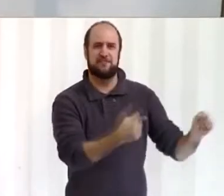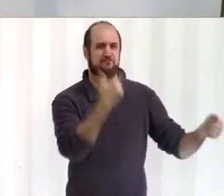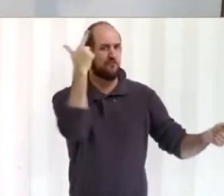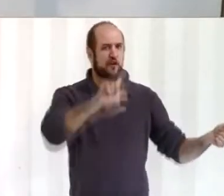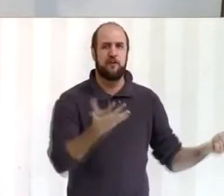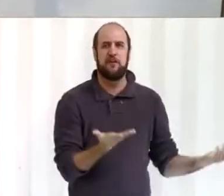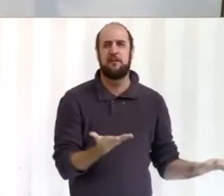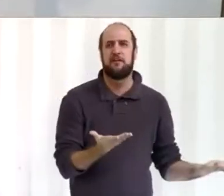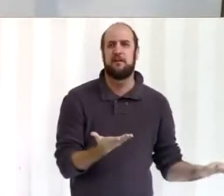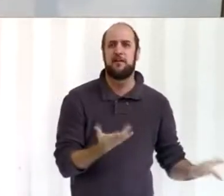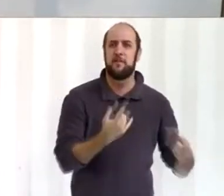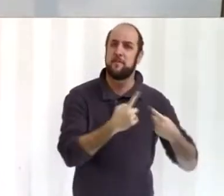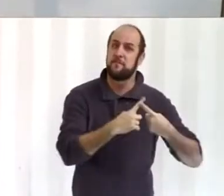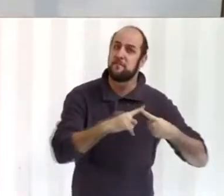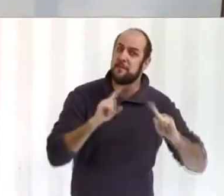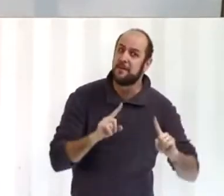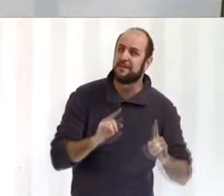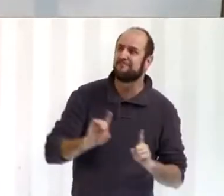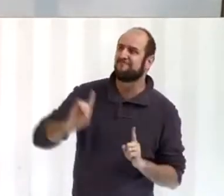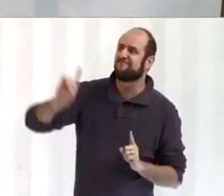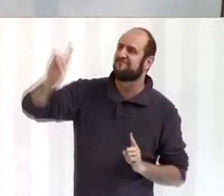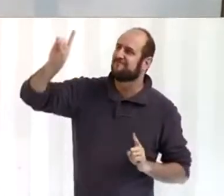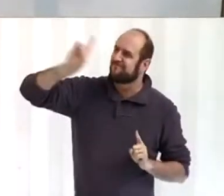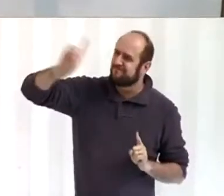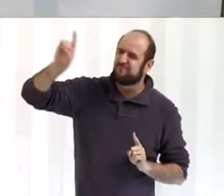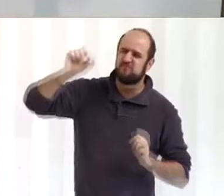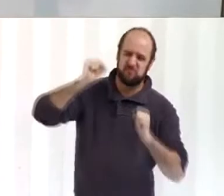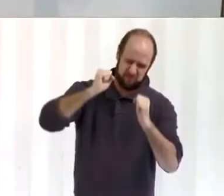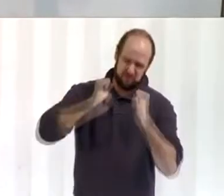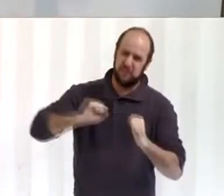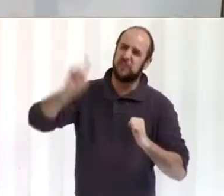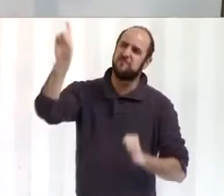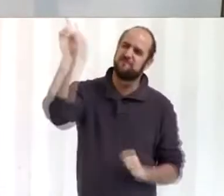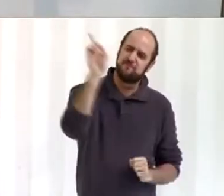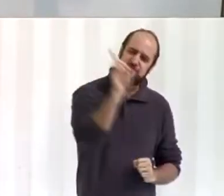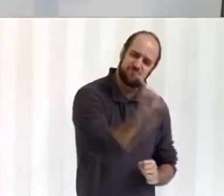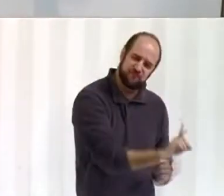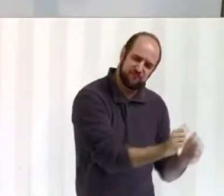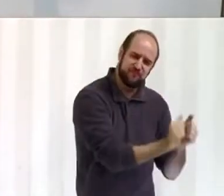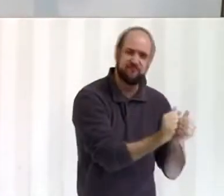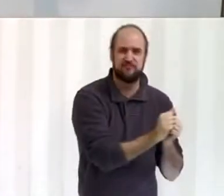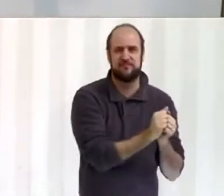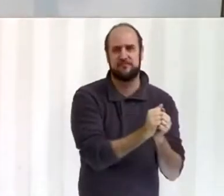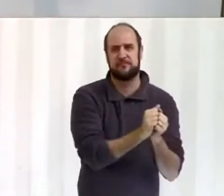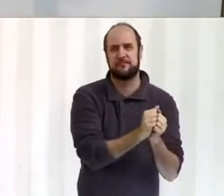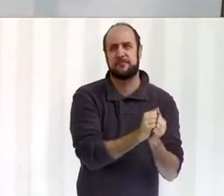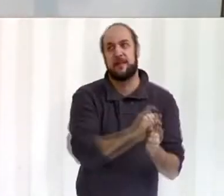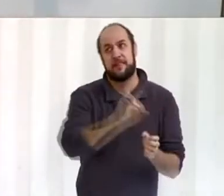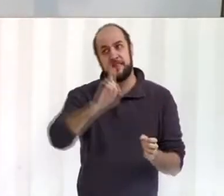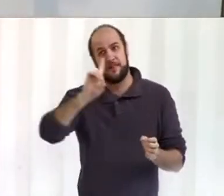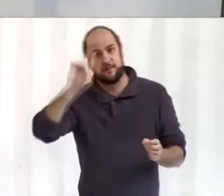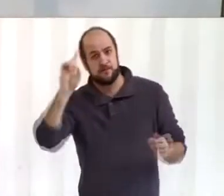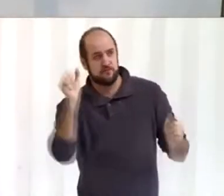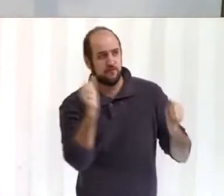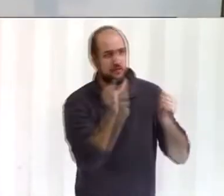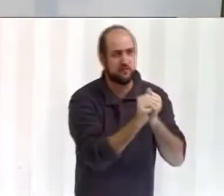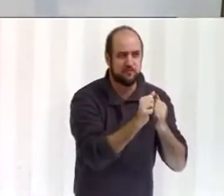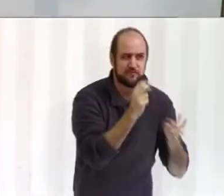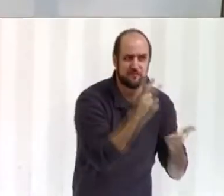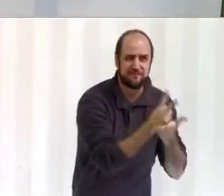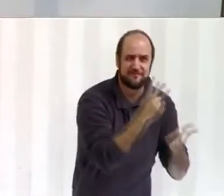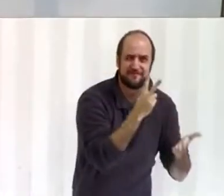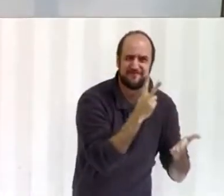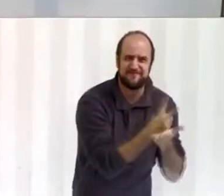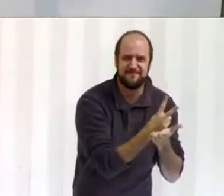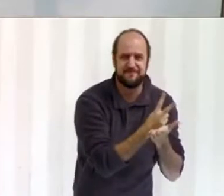mas Deus Todo-Poderoso está presente. E quando esse Deus Todo-Poderoso se faz presente sendo